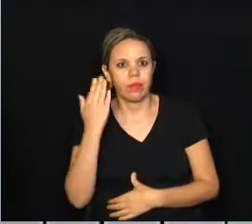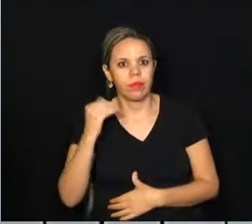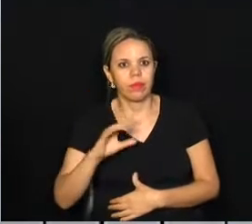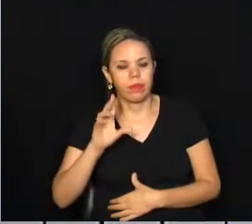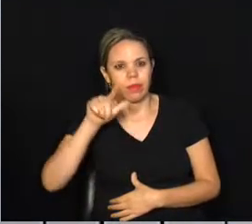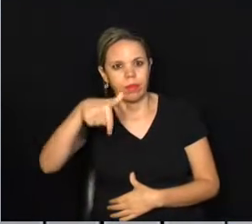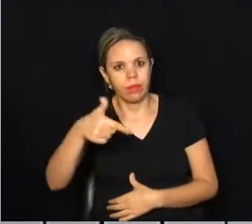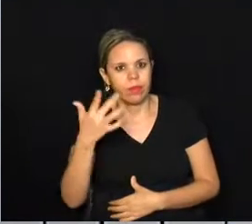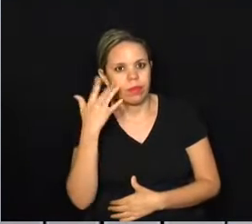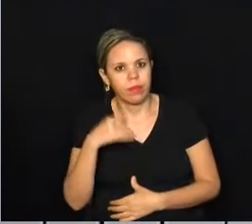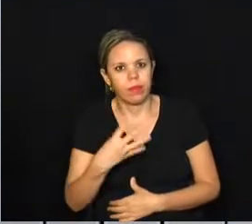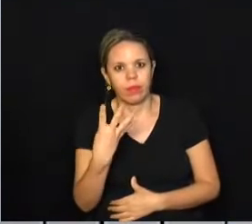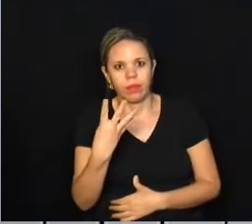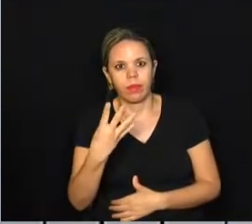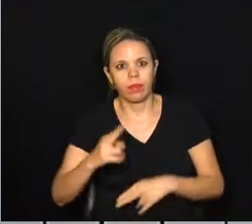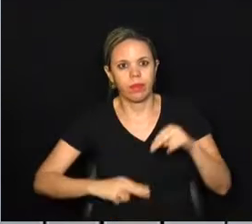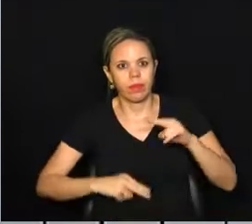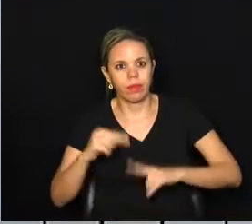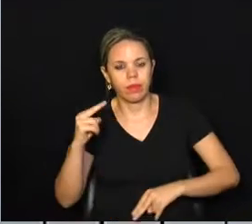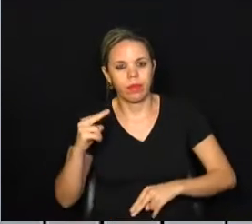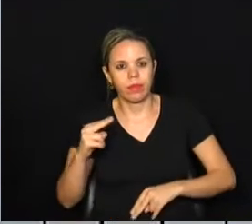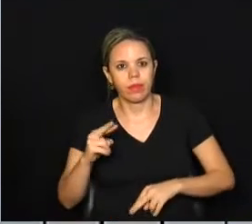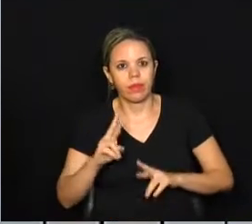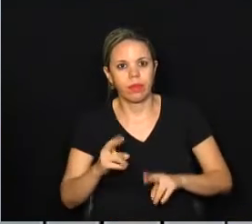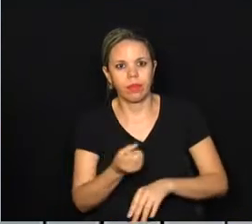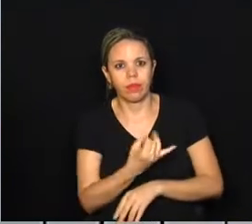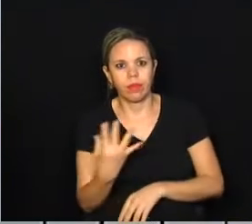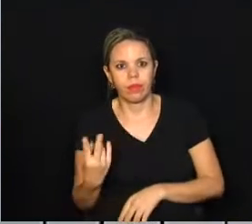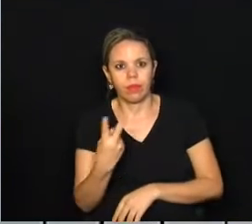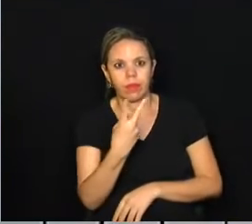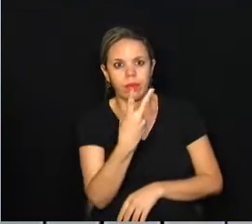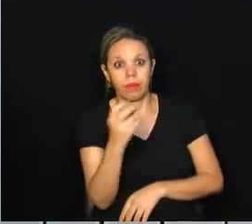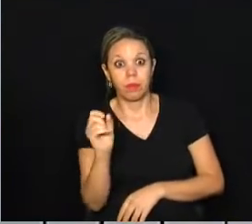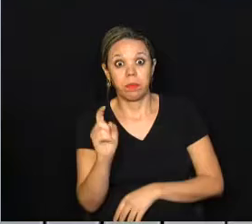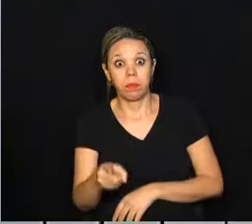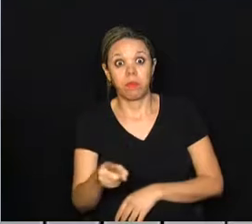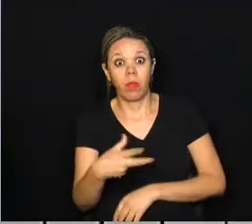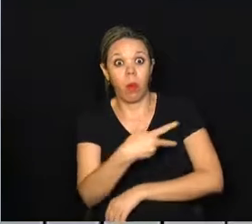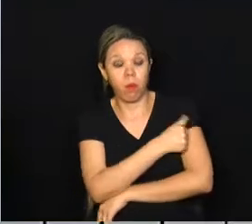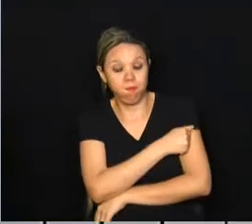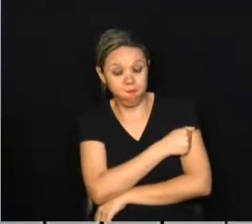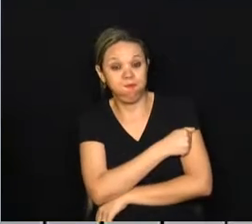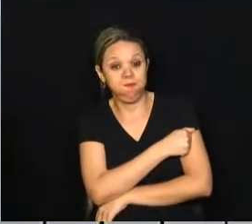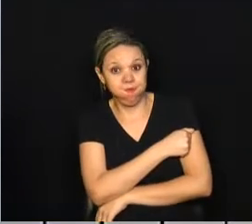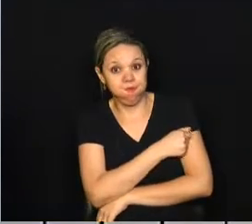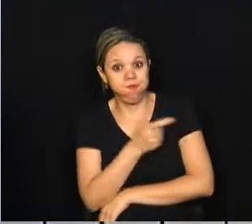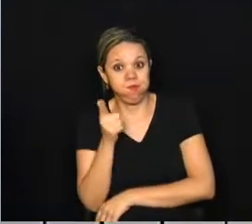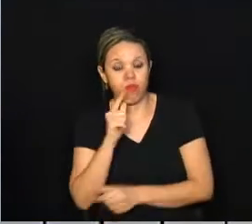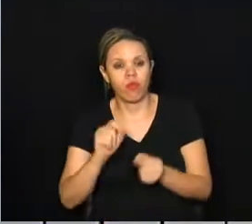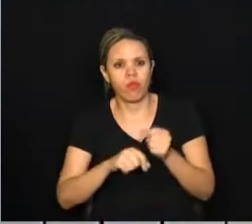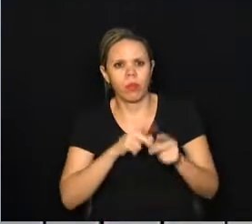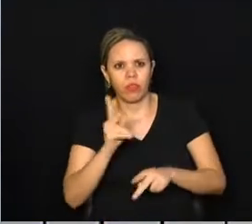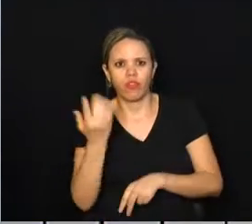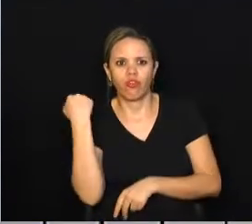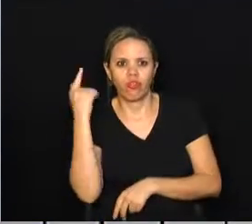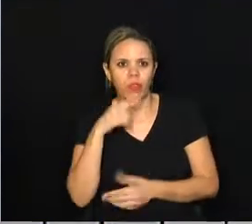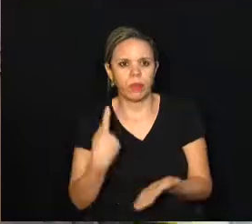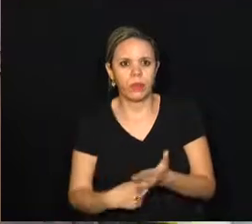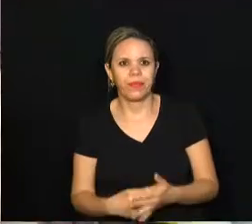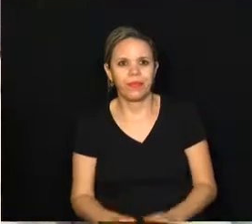amanhã, 4 de junho. São esperadas mais de 20 mil doses aplicadas para quem já